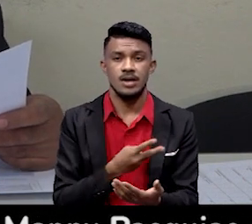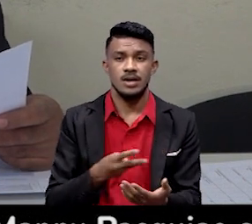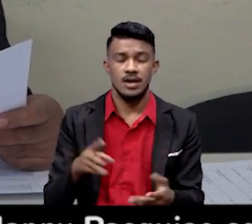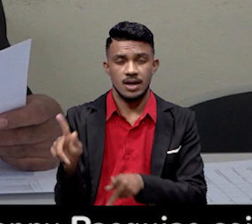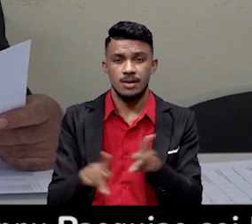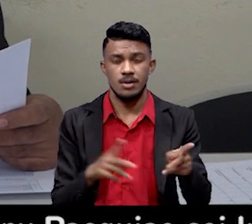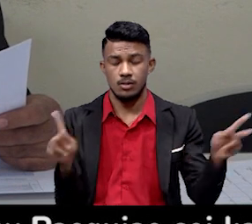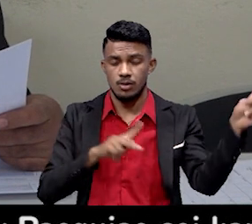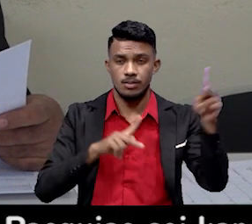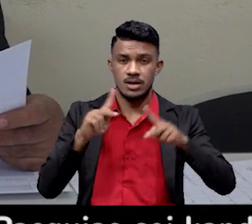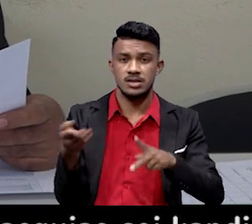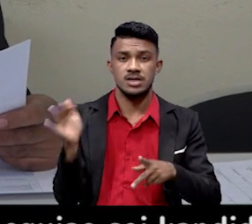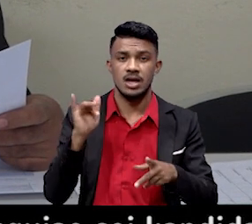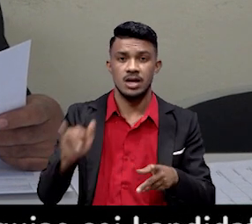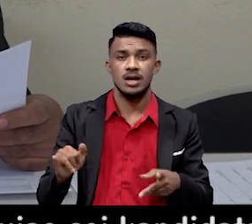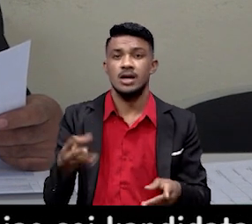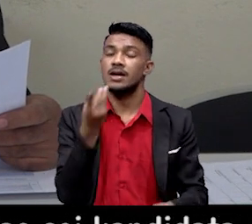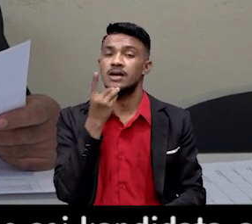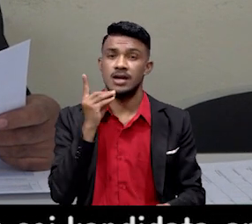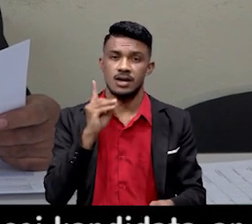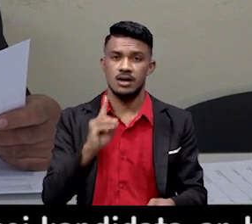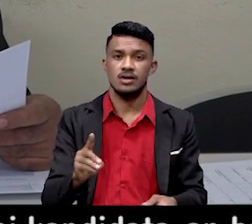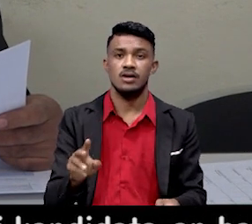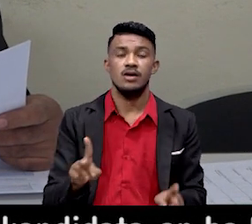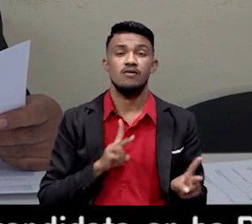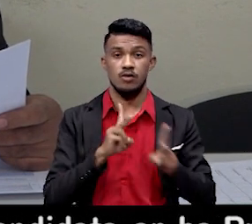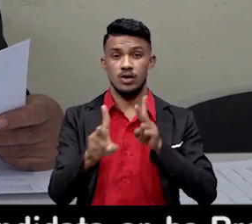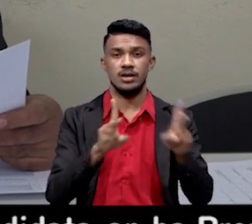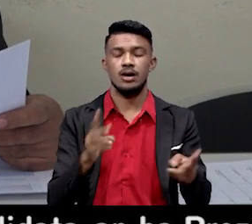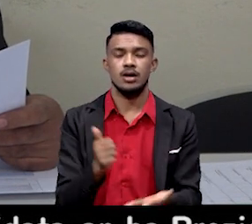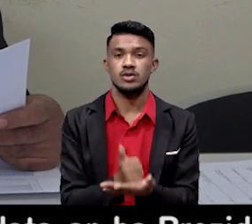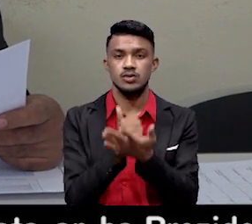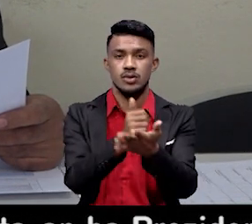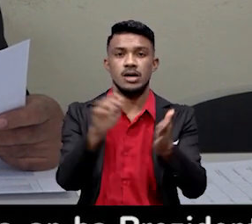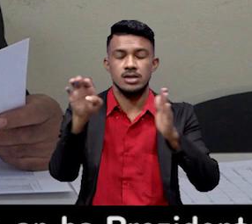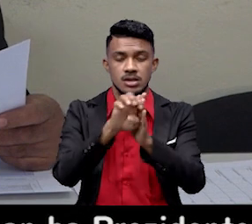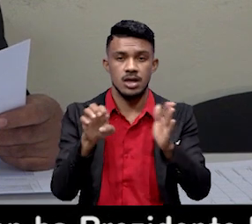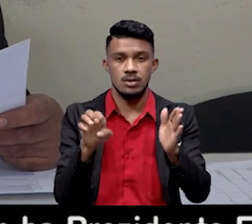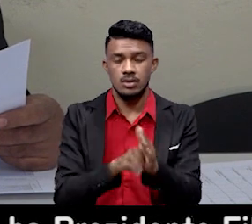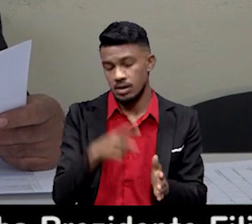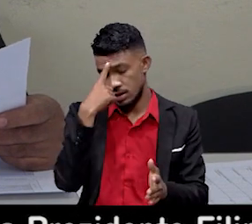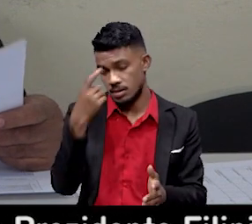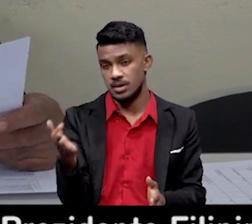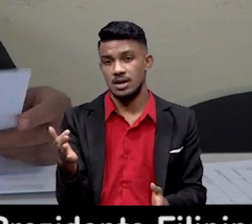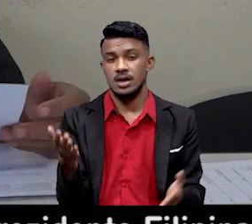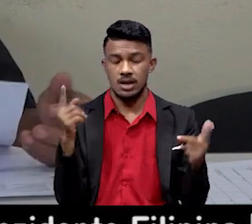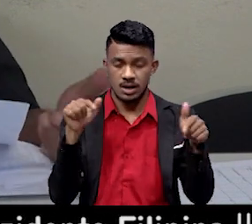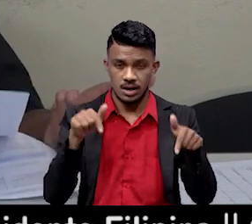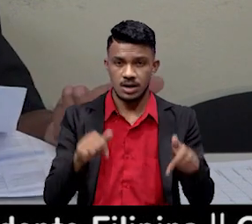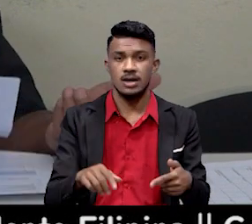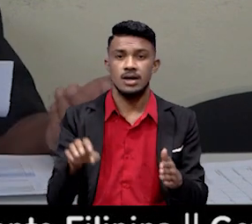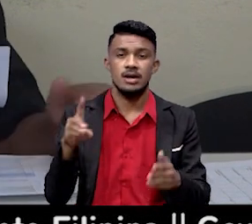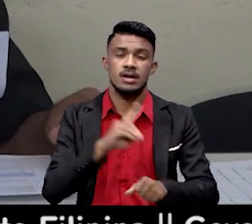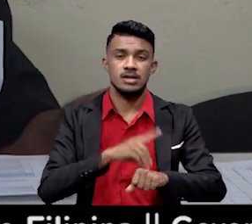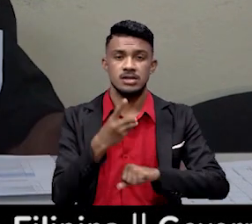maca ser declara que ser voluntariamente portanto ajuda a estado também irá ne calamidade ser ajuda dele agora osa nem bem